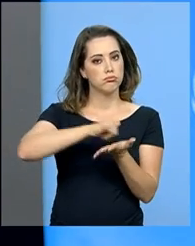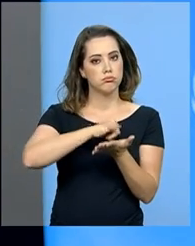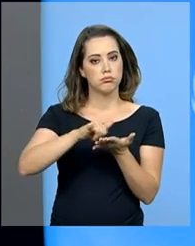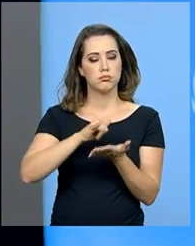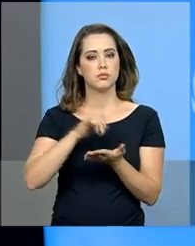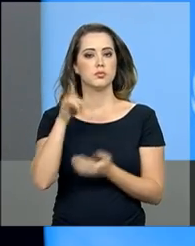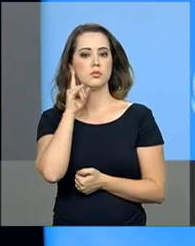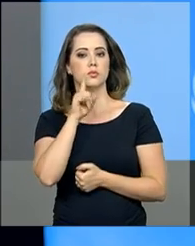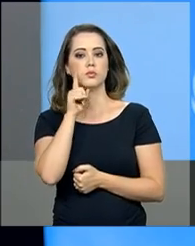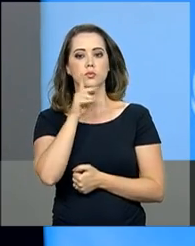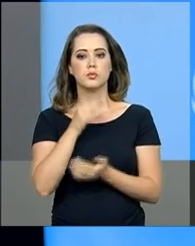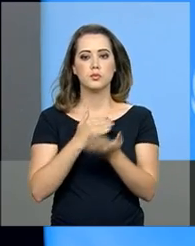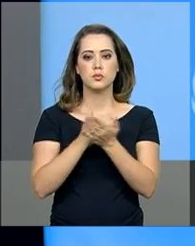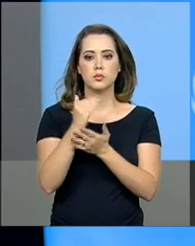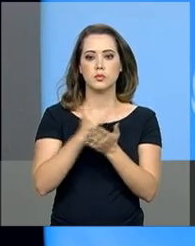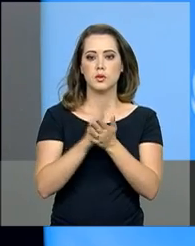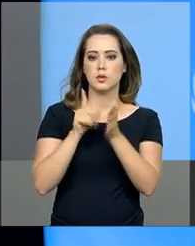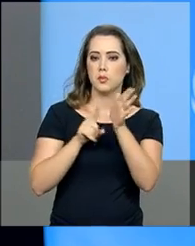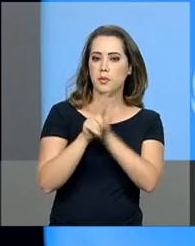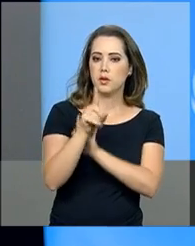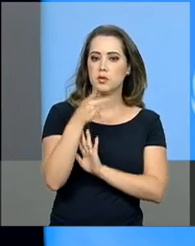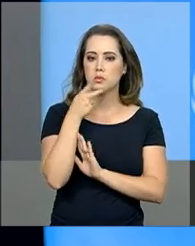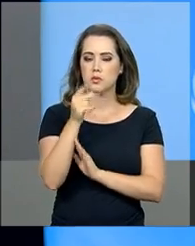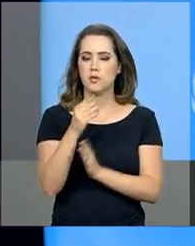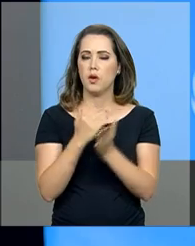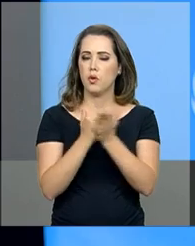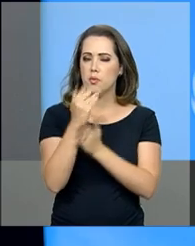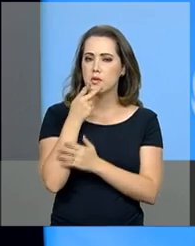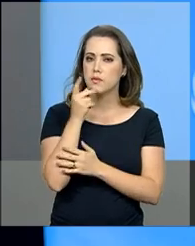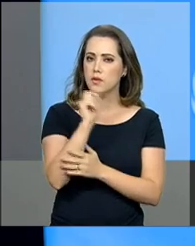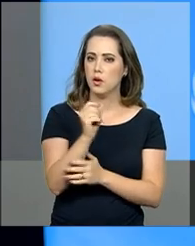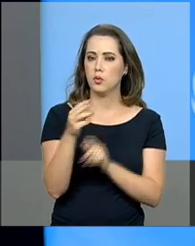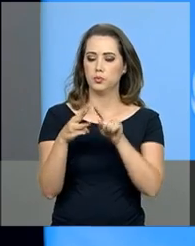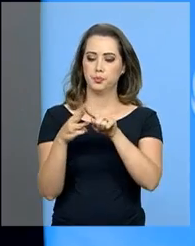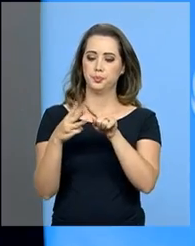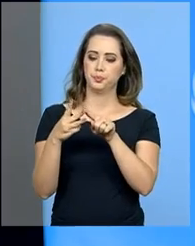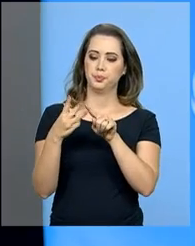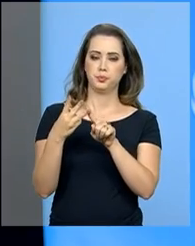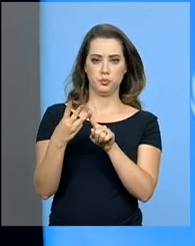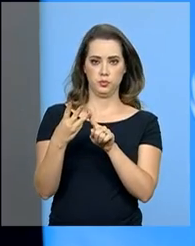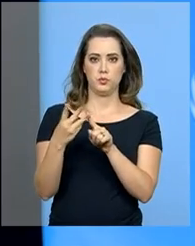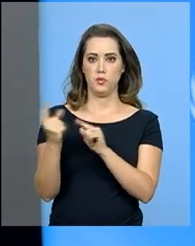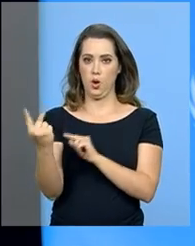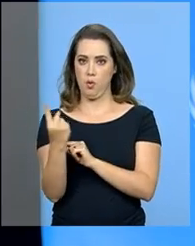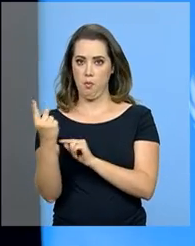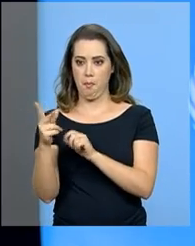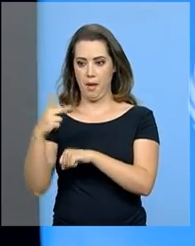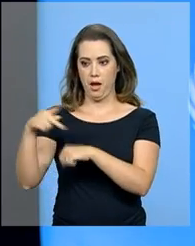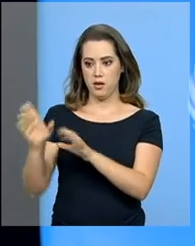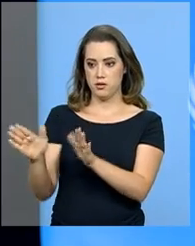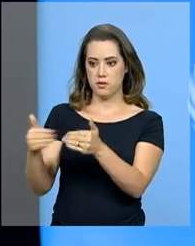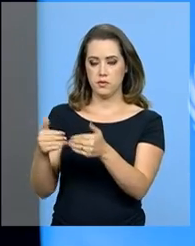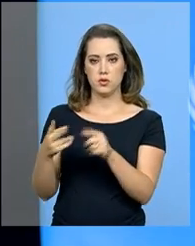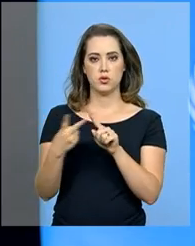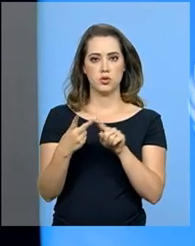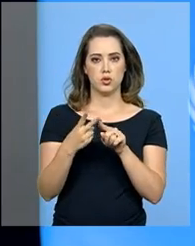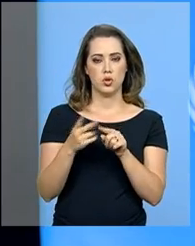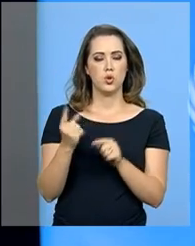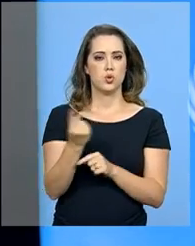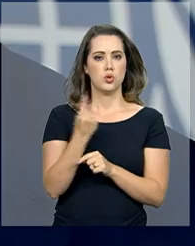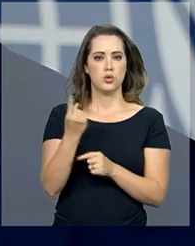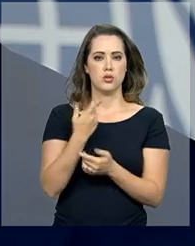queria começar perguntando sobre o seu discurso logo no começo o senhor mencionou três questões e isolacionista unilateralismo e